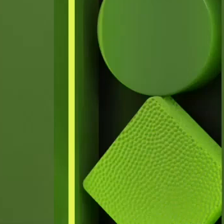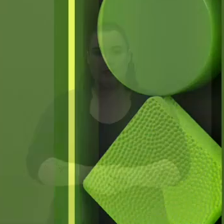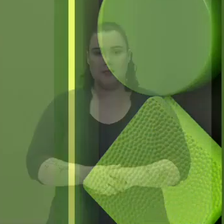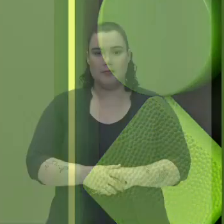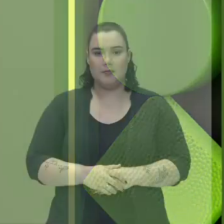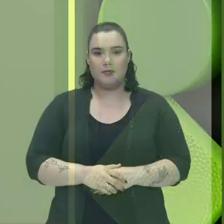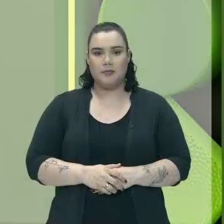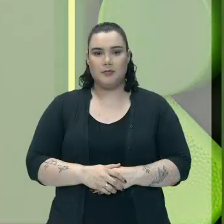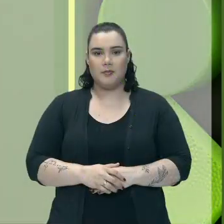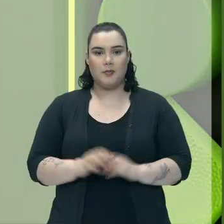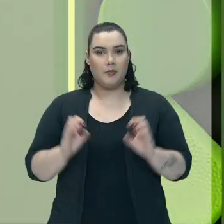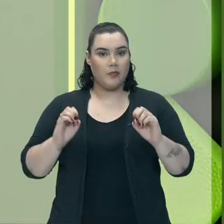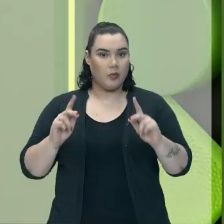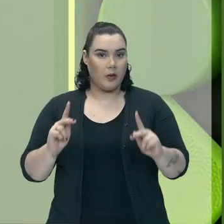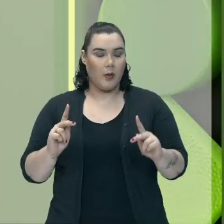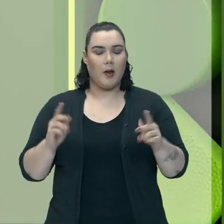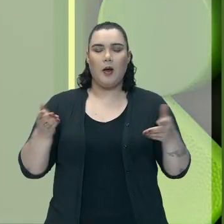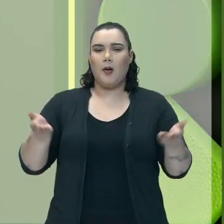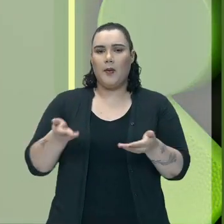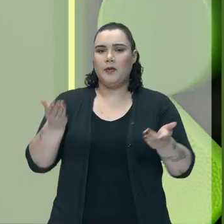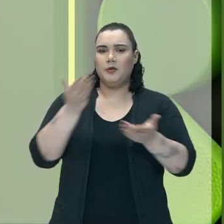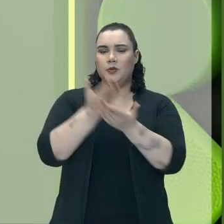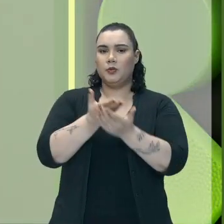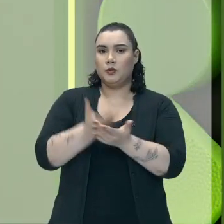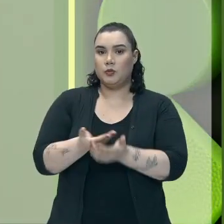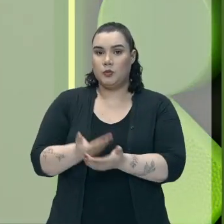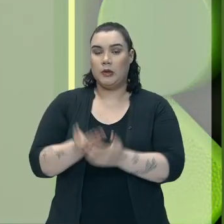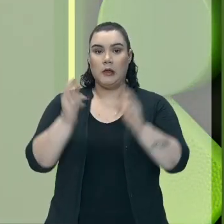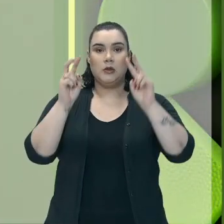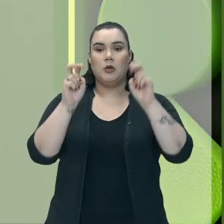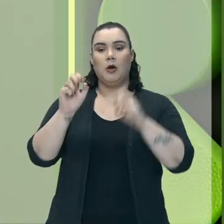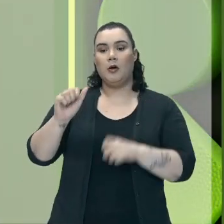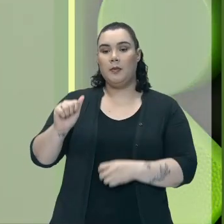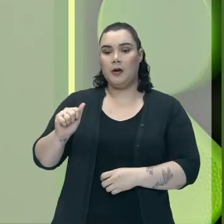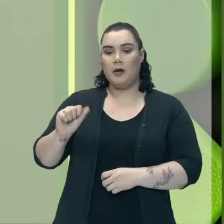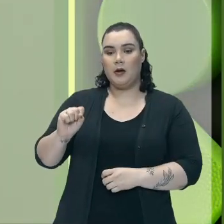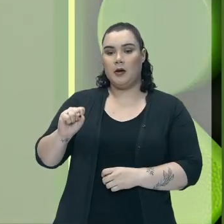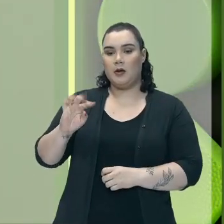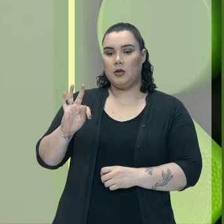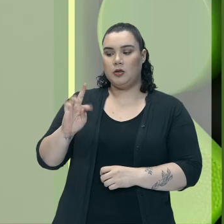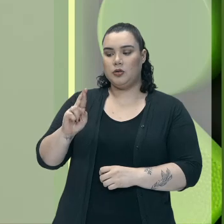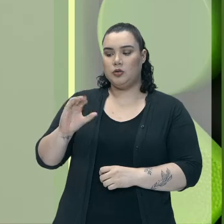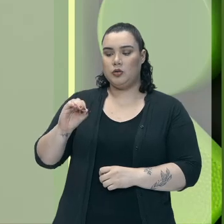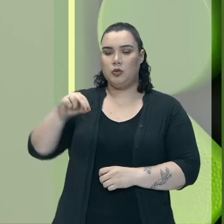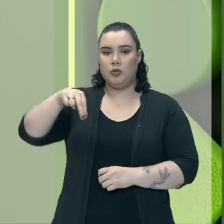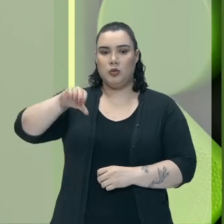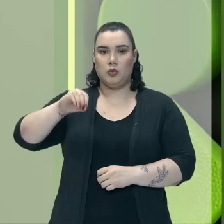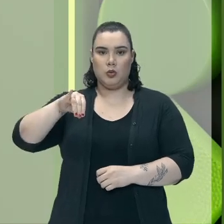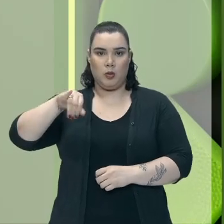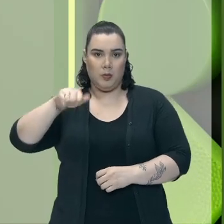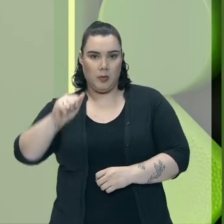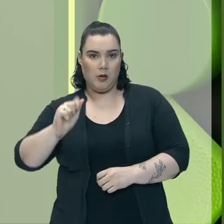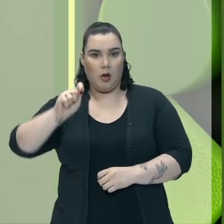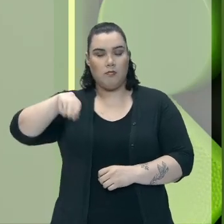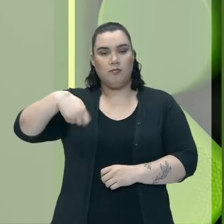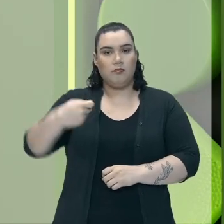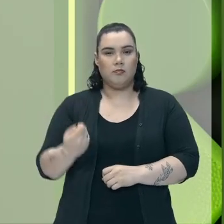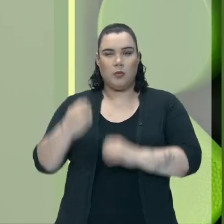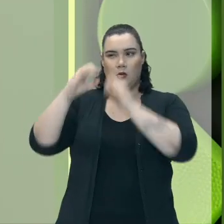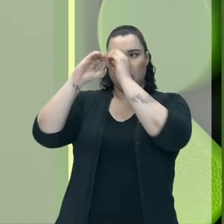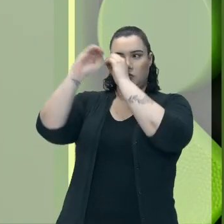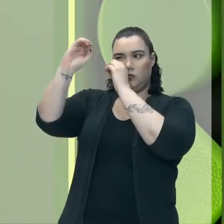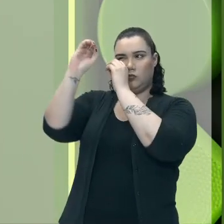Muito bem, pessoal, vamos falar hoje sobre a astronomia. Vamos conhecer um pouco mais sobre essa ciência, né,